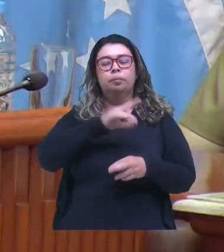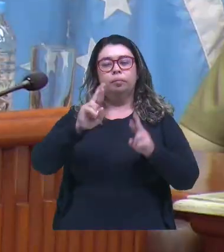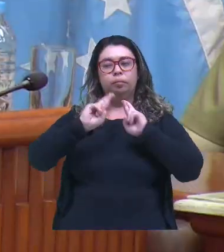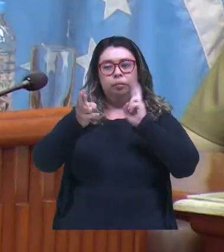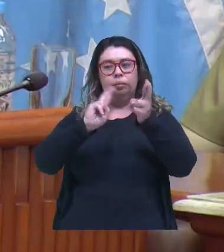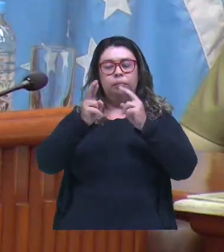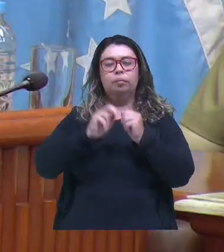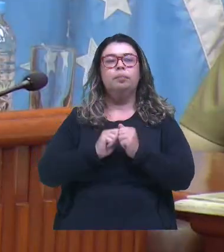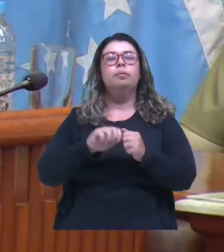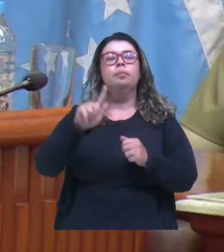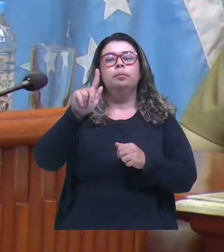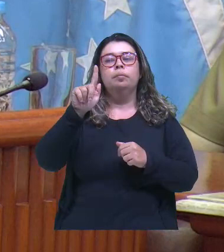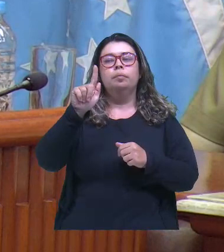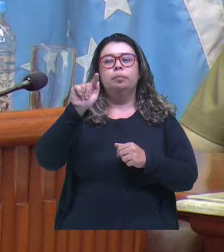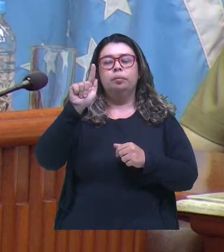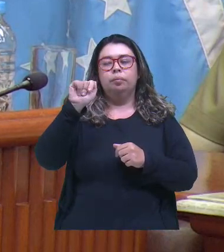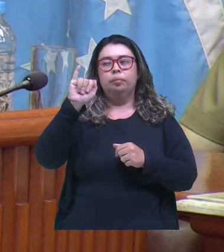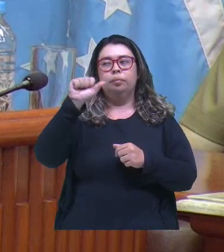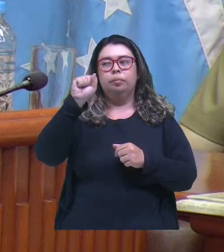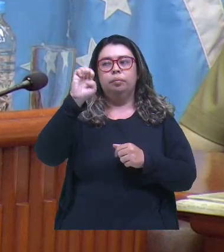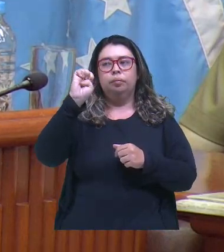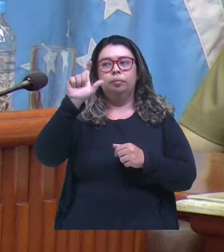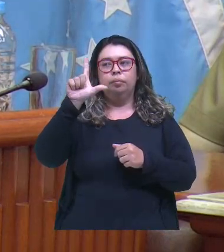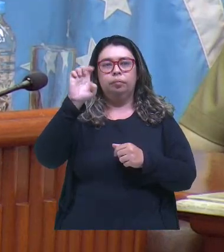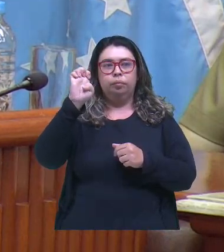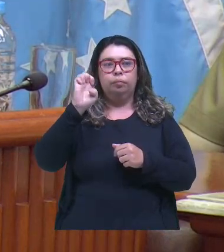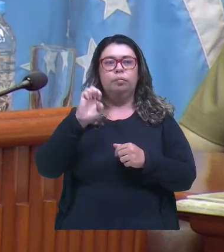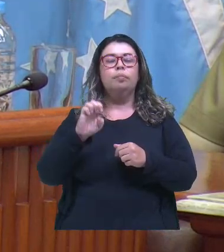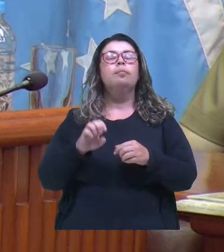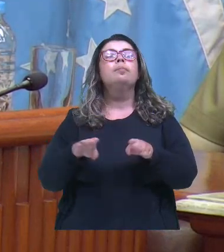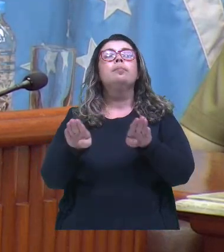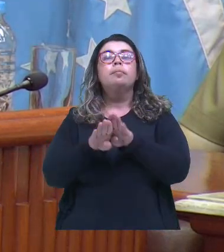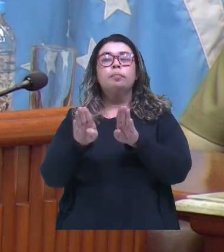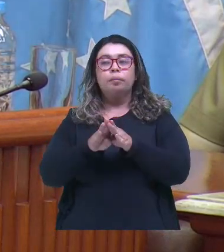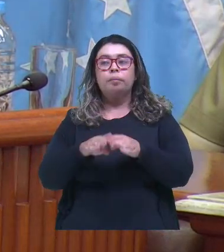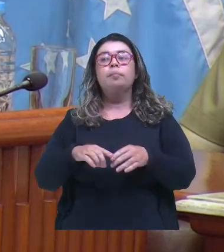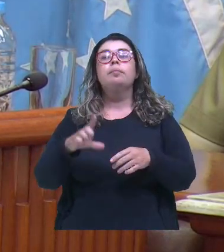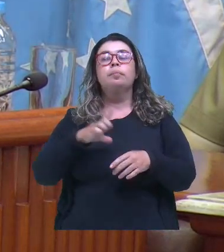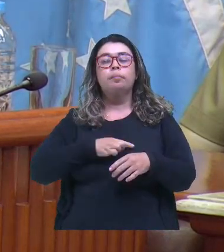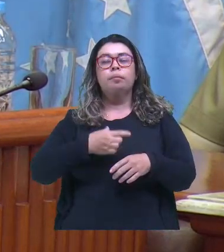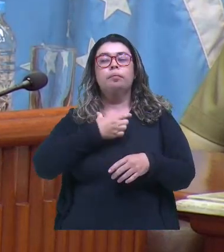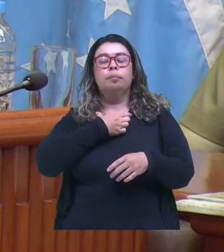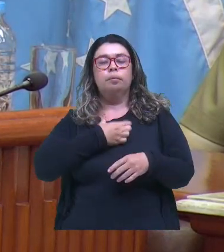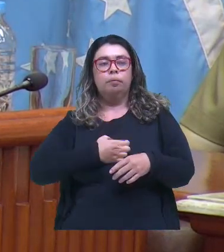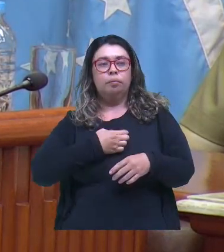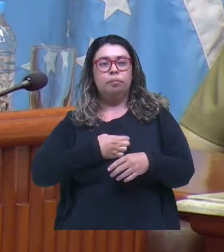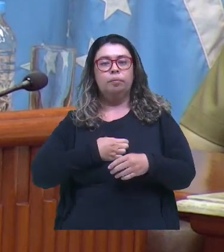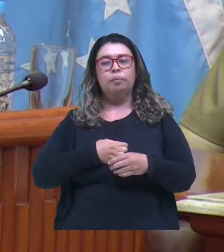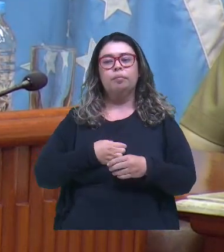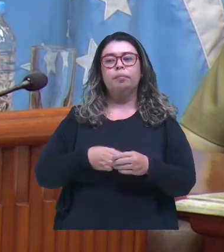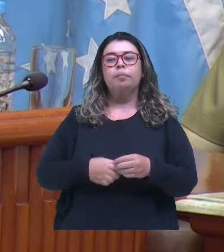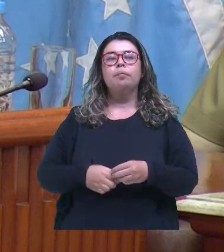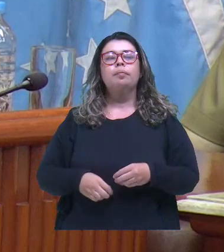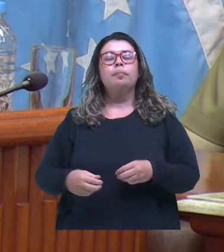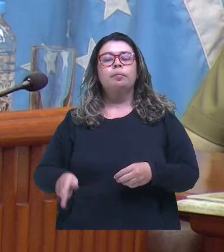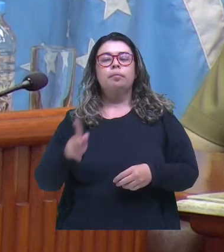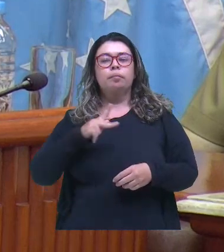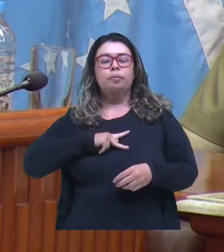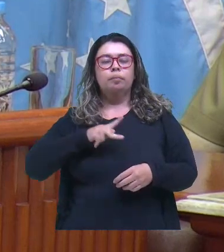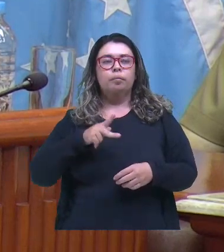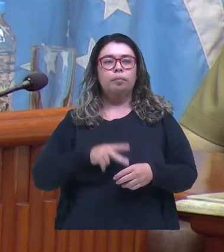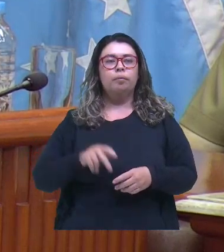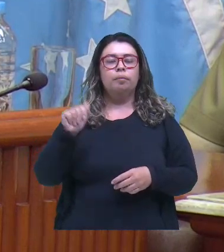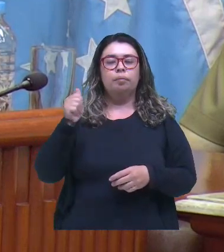Aparecida Torzani, professora da Rede Estadual, também foram agraciados com a Medalha Legislativa do Mérito Assisense, mas por